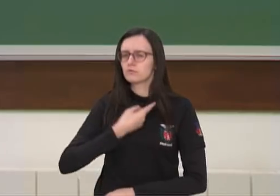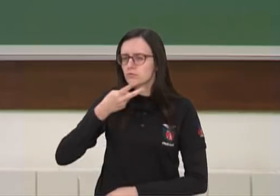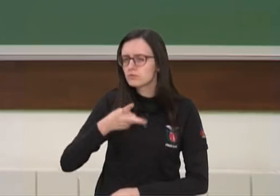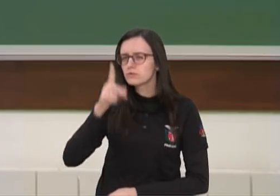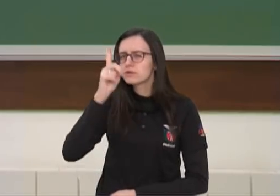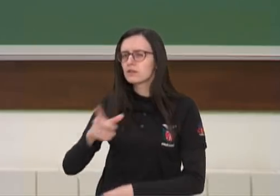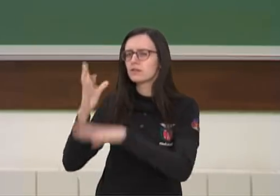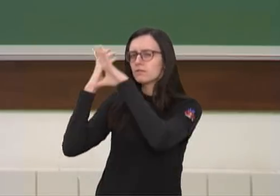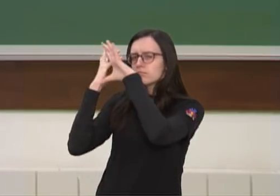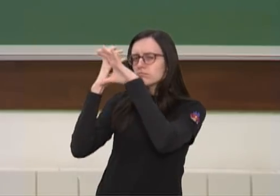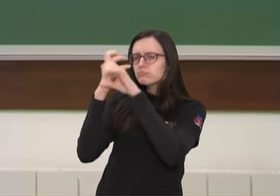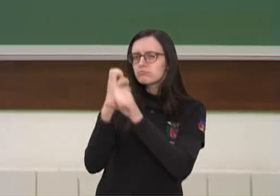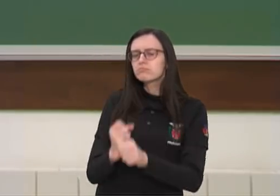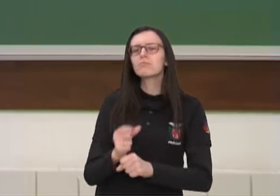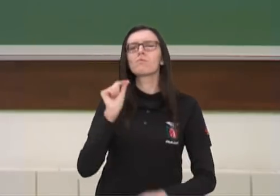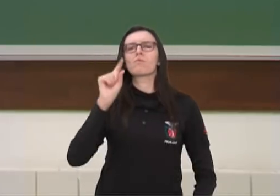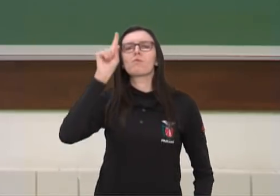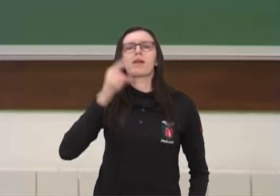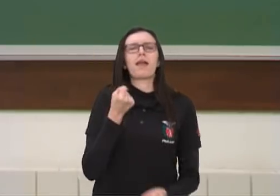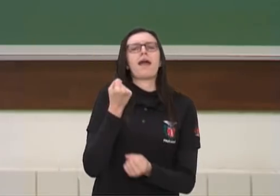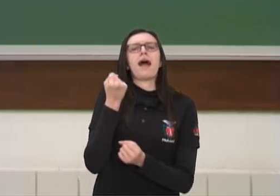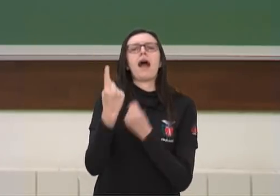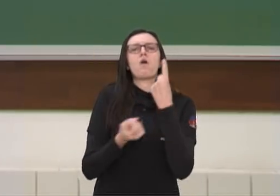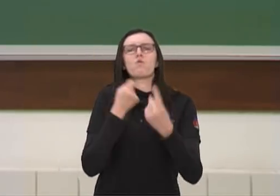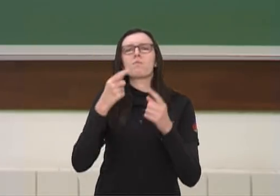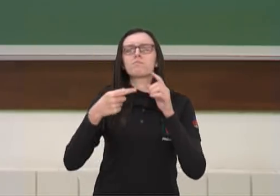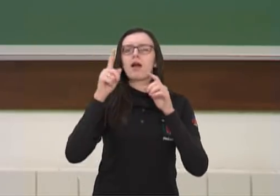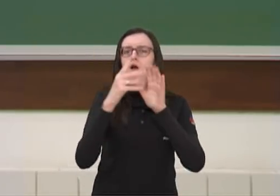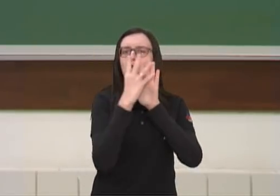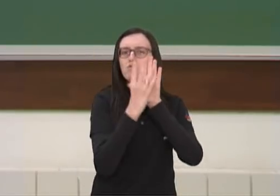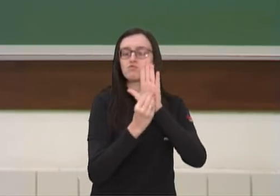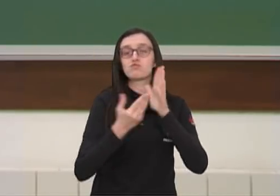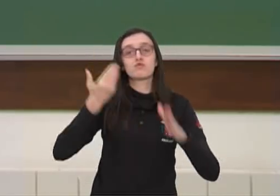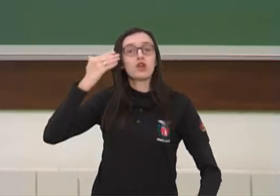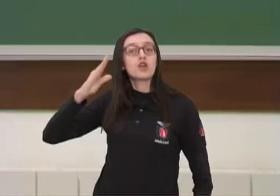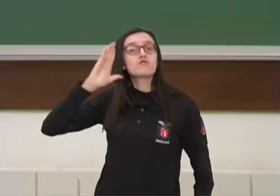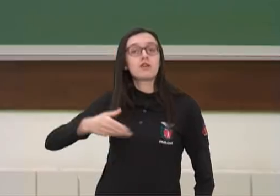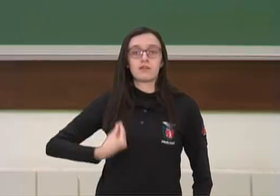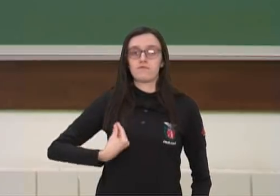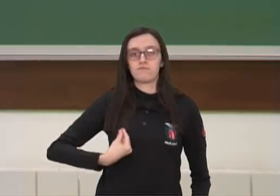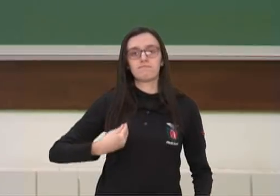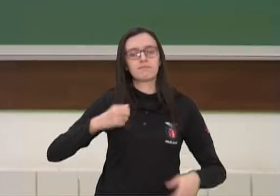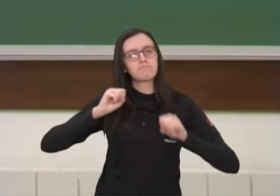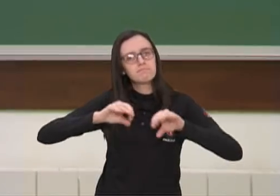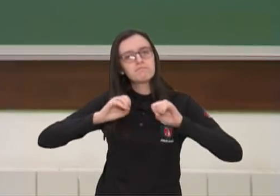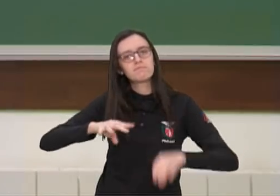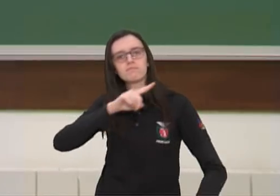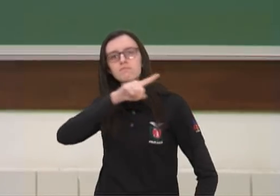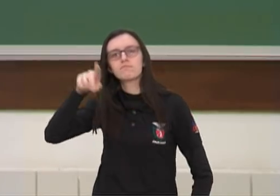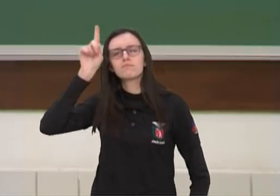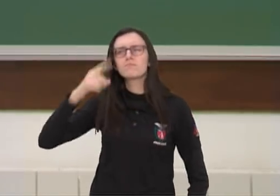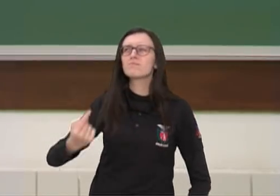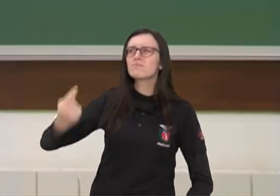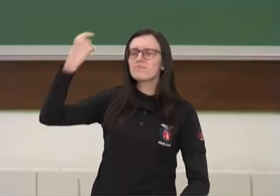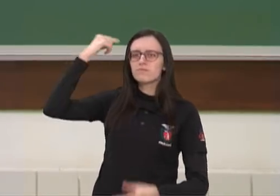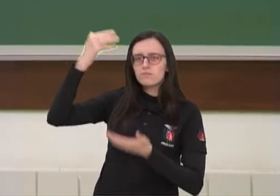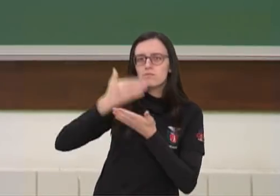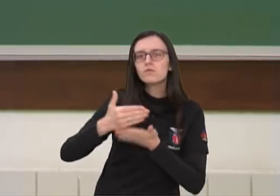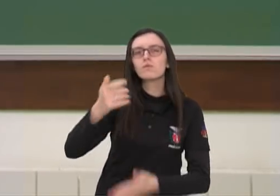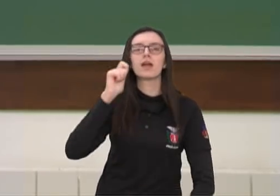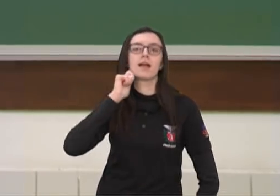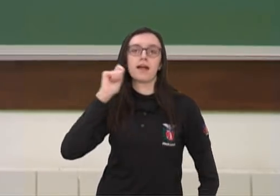uma retomada de alguns conteúdos que já foram trabalhados com vocês lá no início de